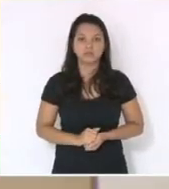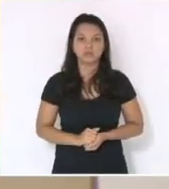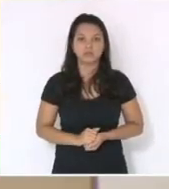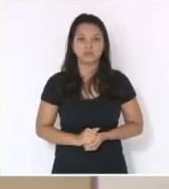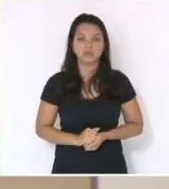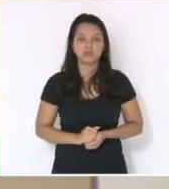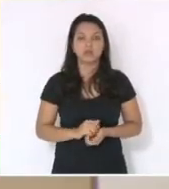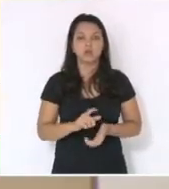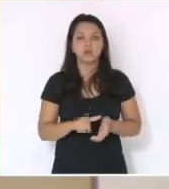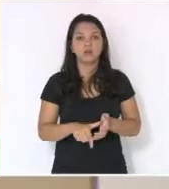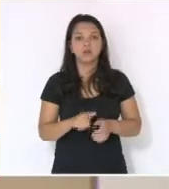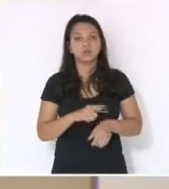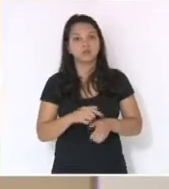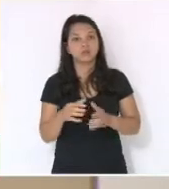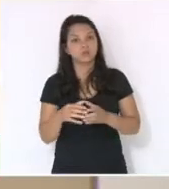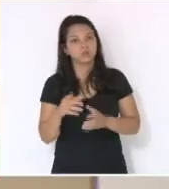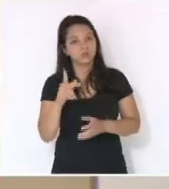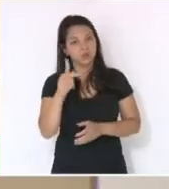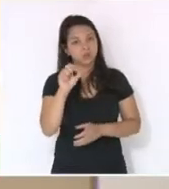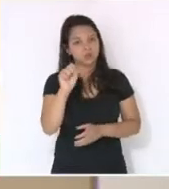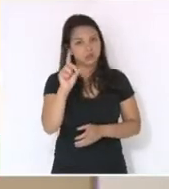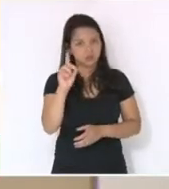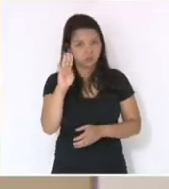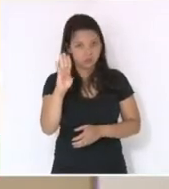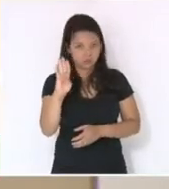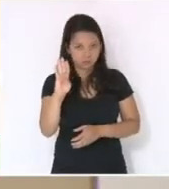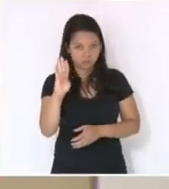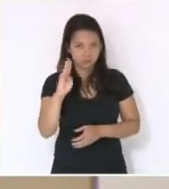O próximo ao PSDB.